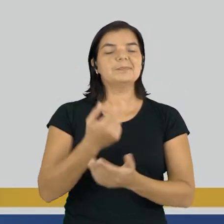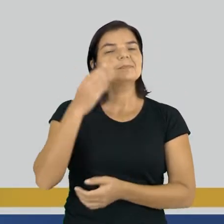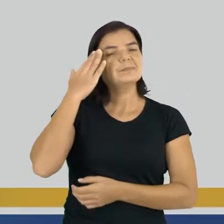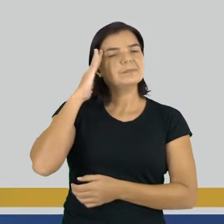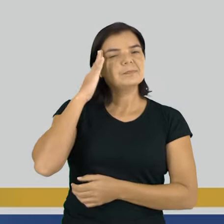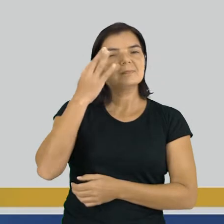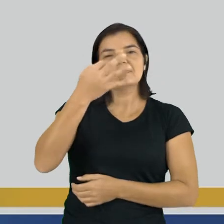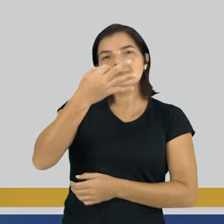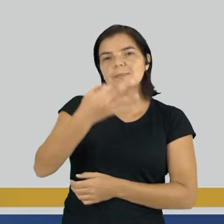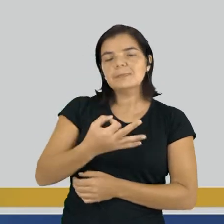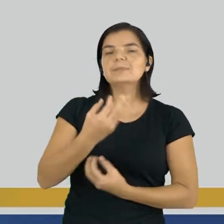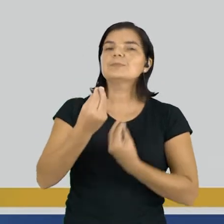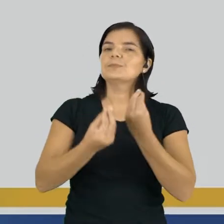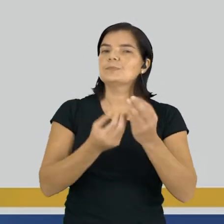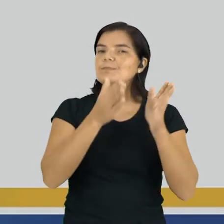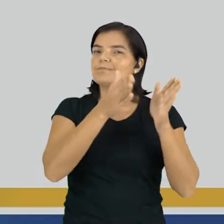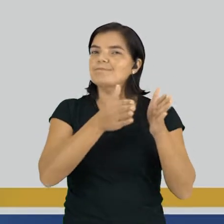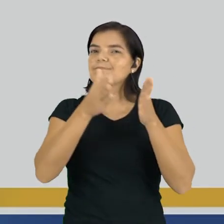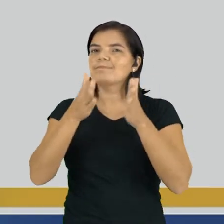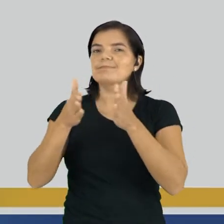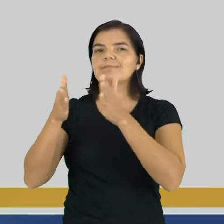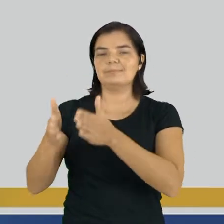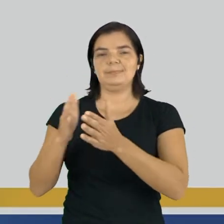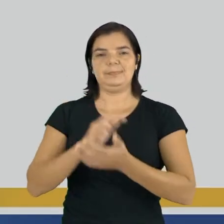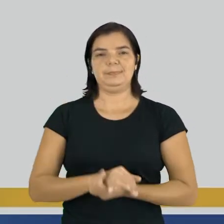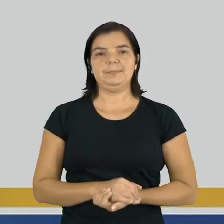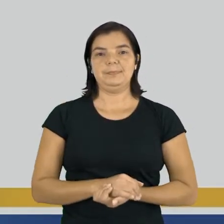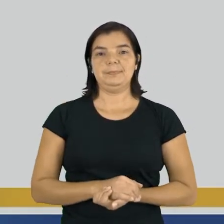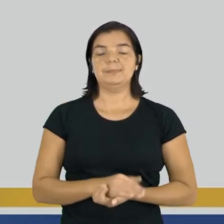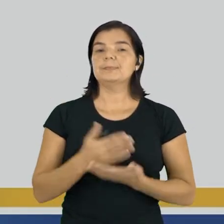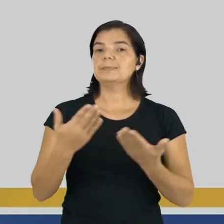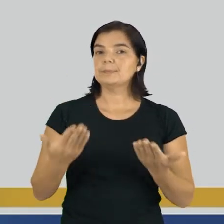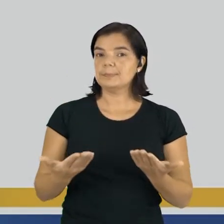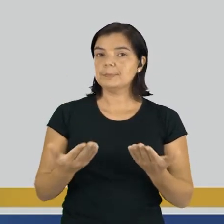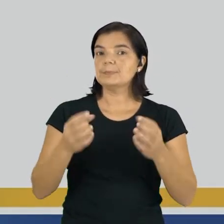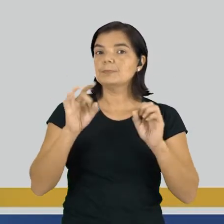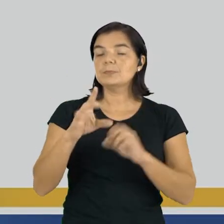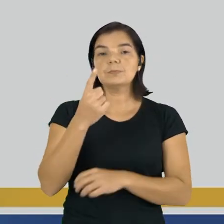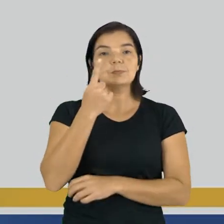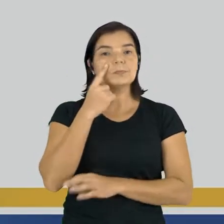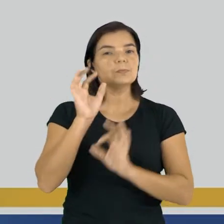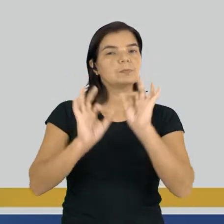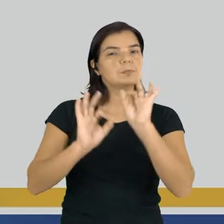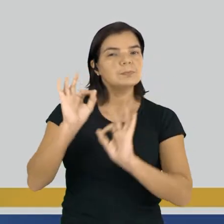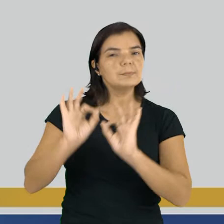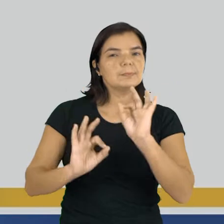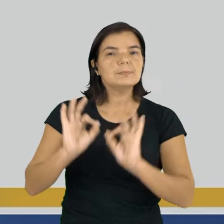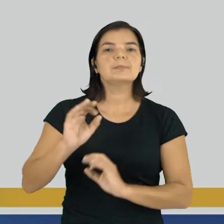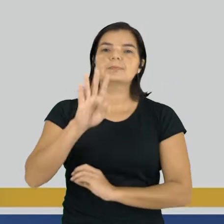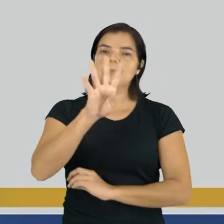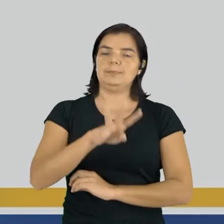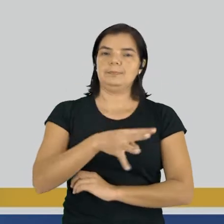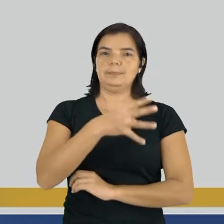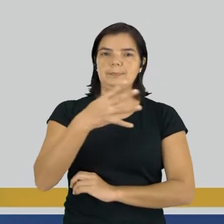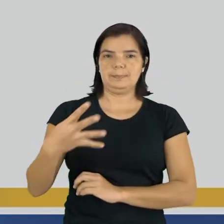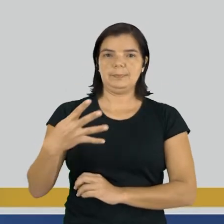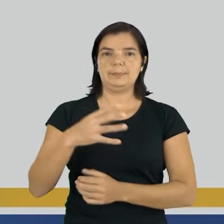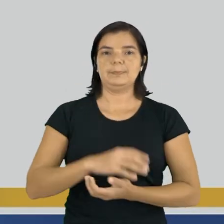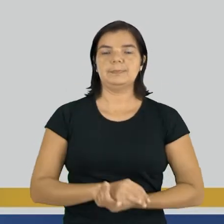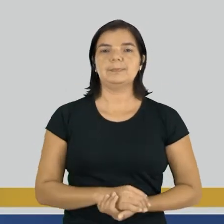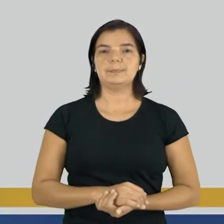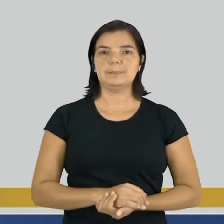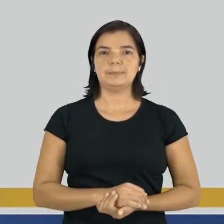entender direitinho esse passo a passo. Por enquanto, nós estamos só vendo a estrutura de uma tabela.